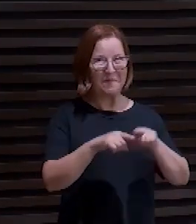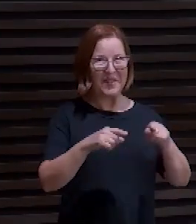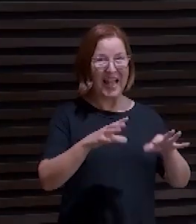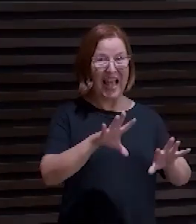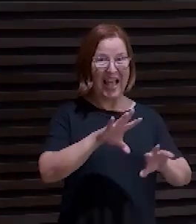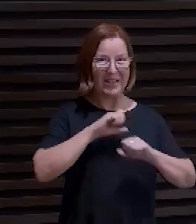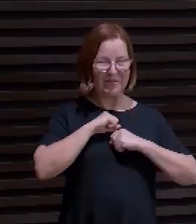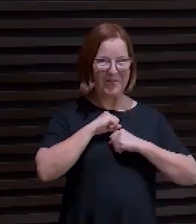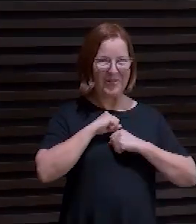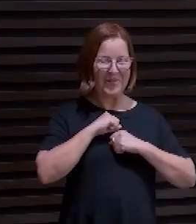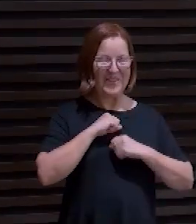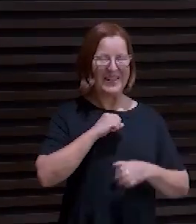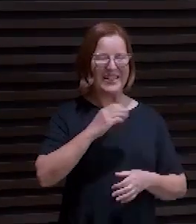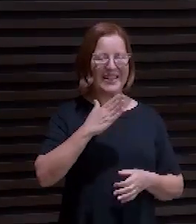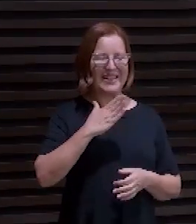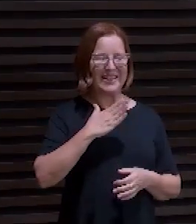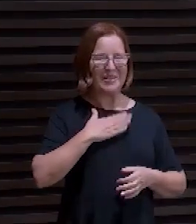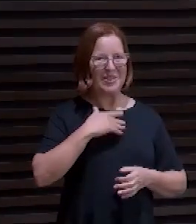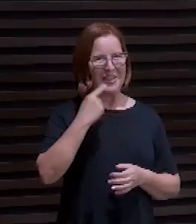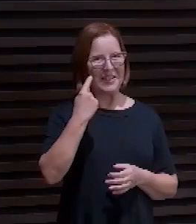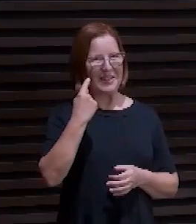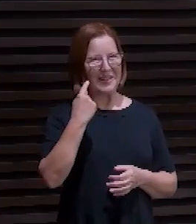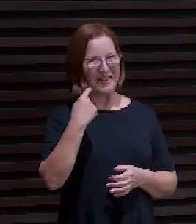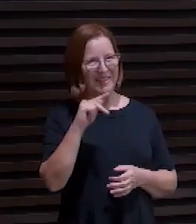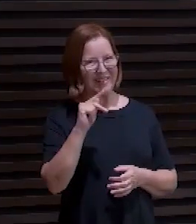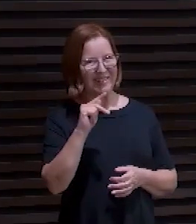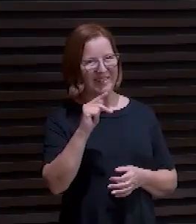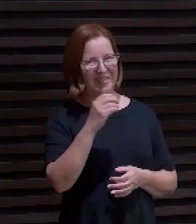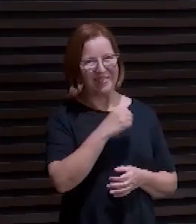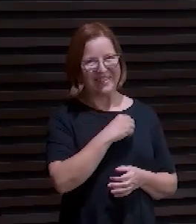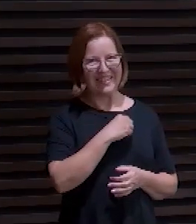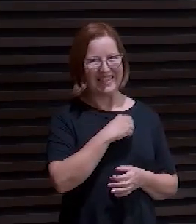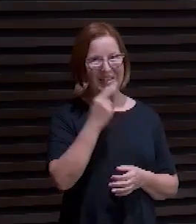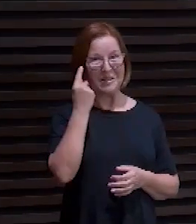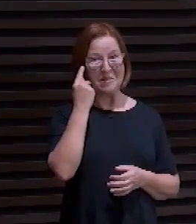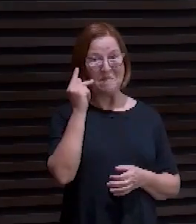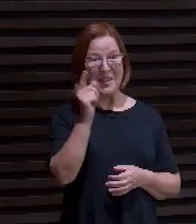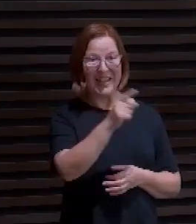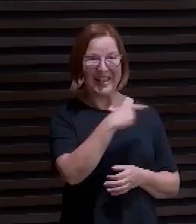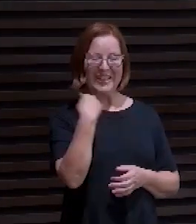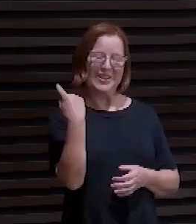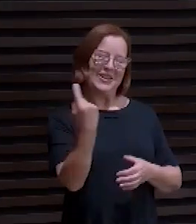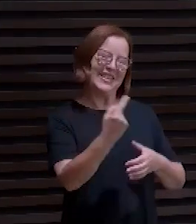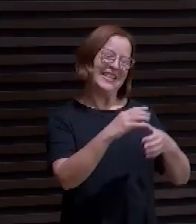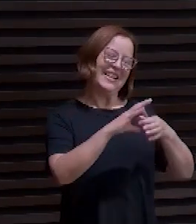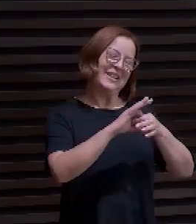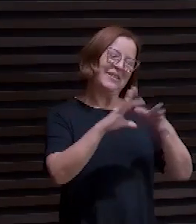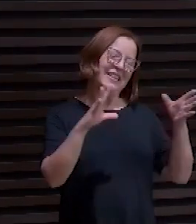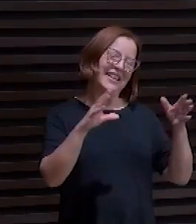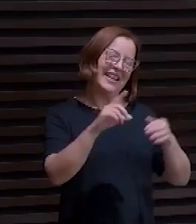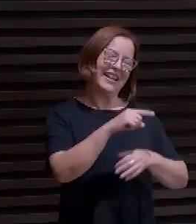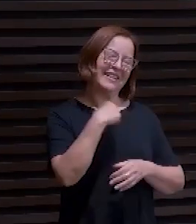sua e a minha indignidade para nos libertar de nossa história